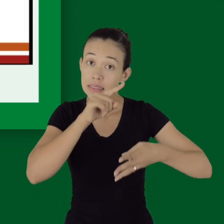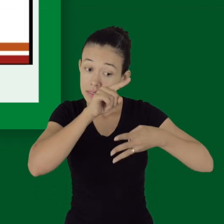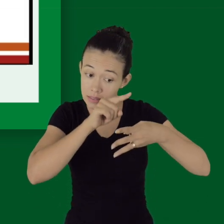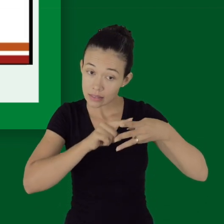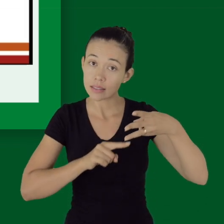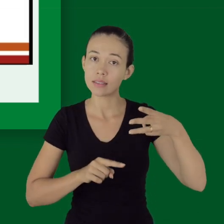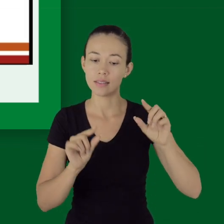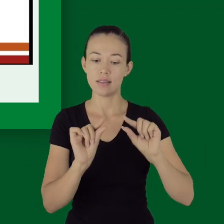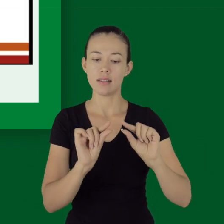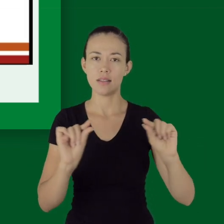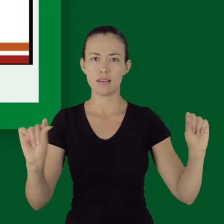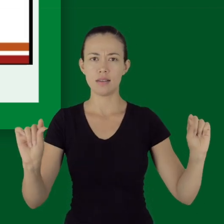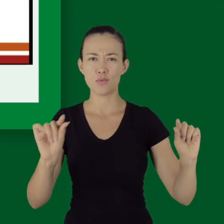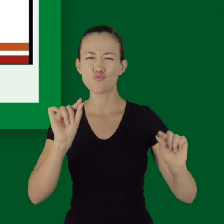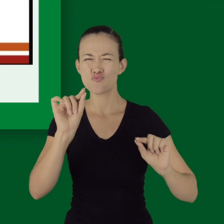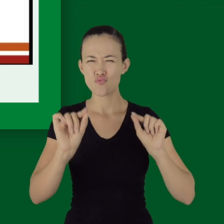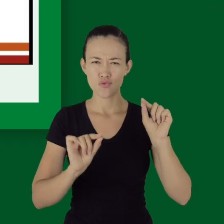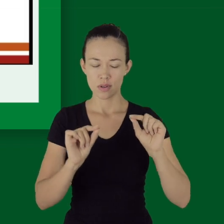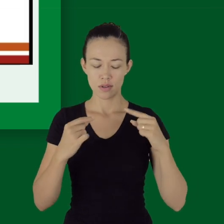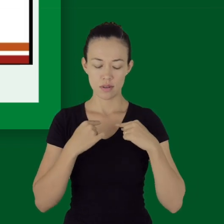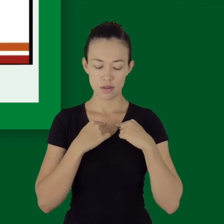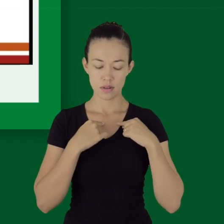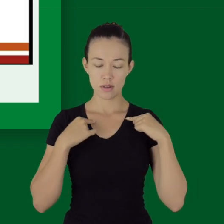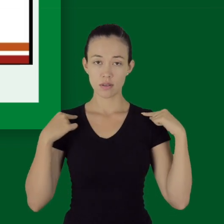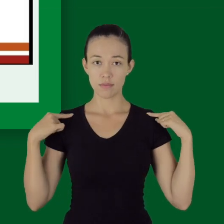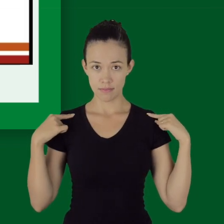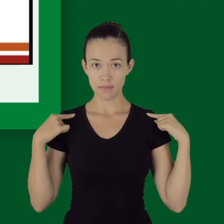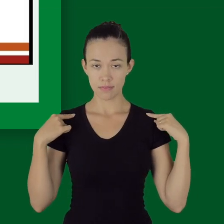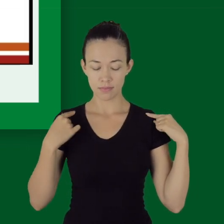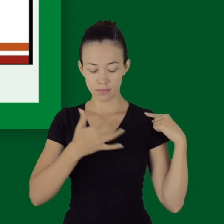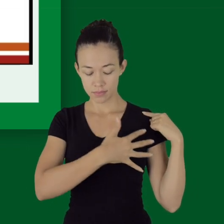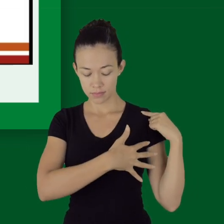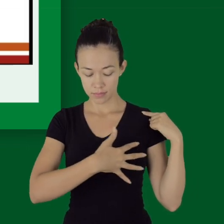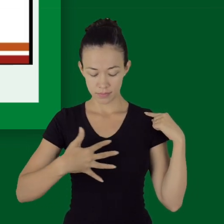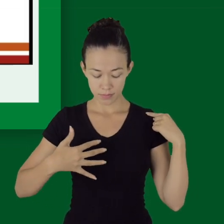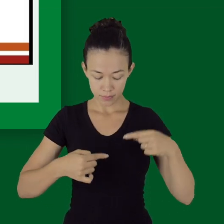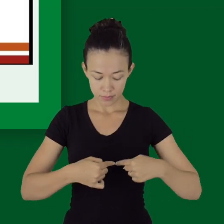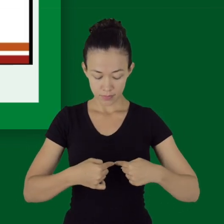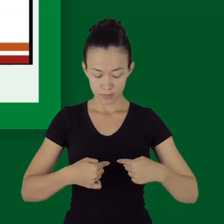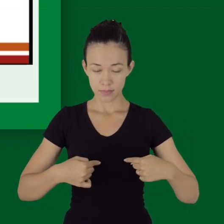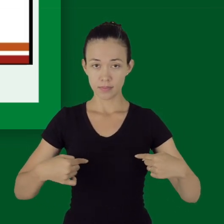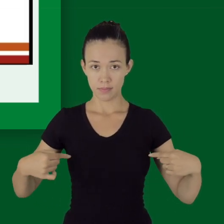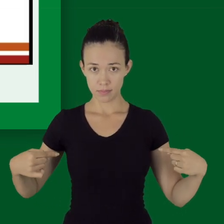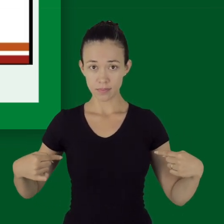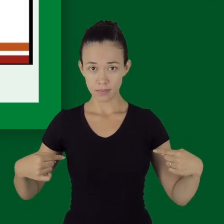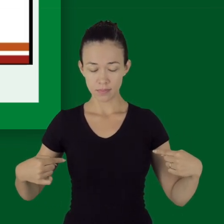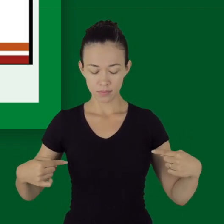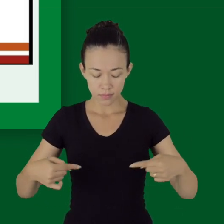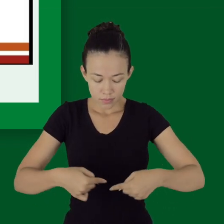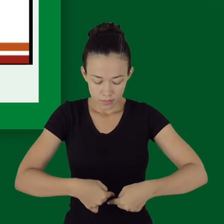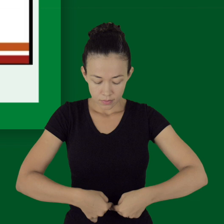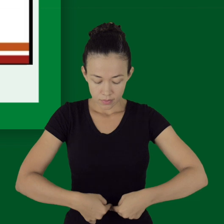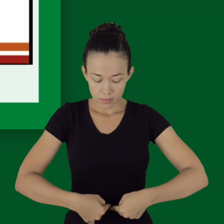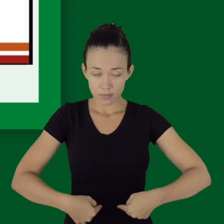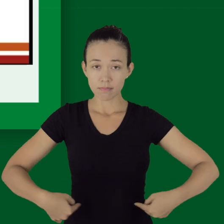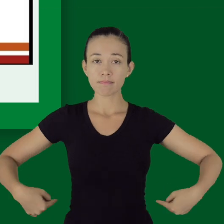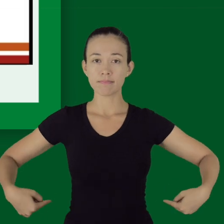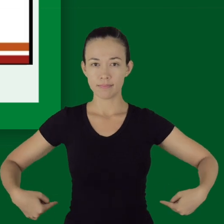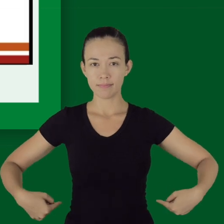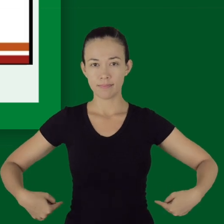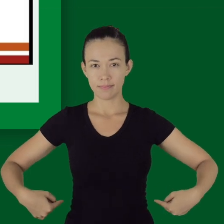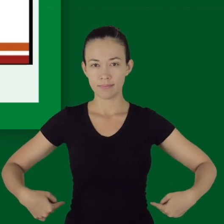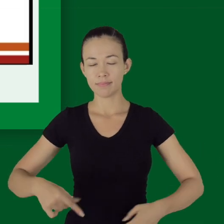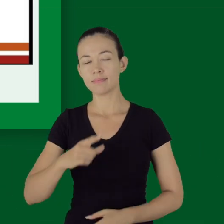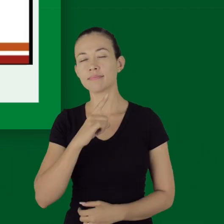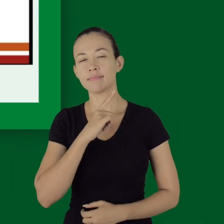dos miótomos, que nós vamos ver agora, que são a altura da clavícula, a altura dos mamilos